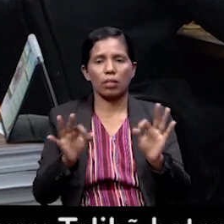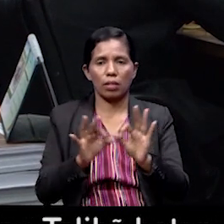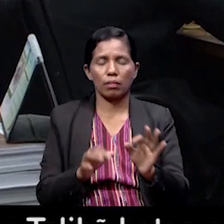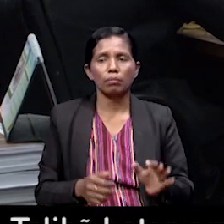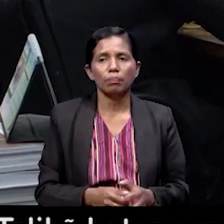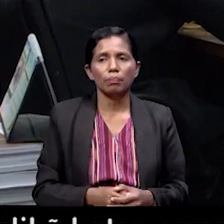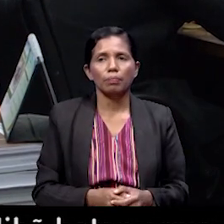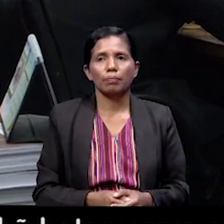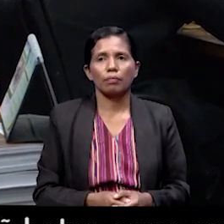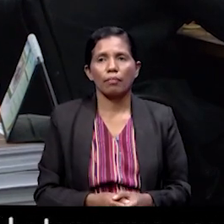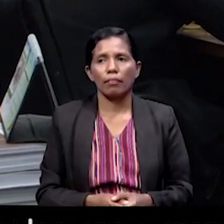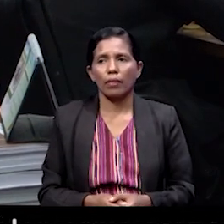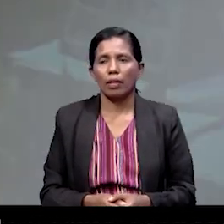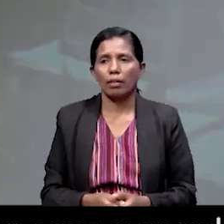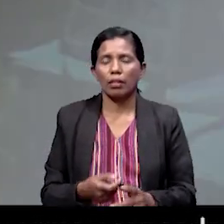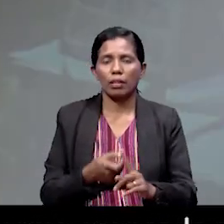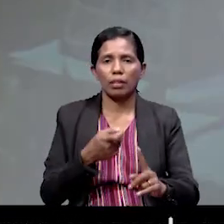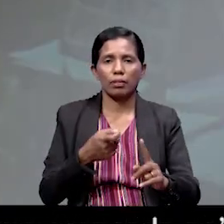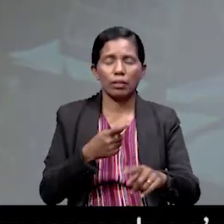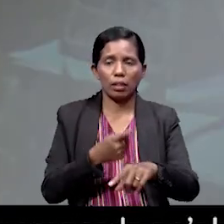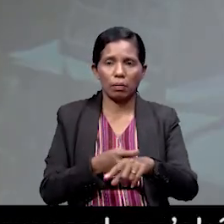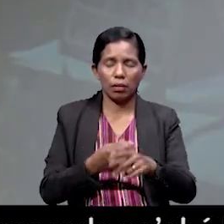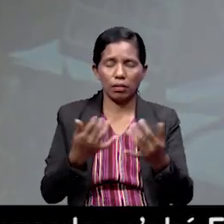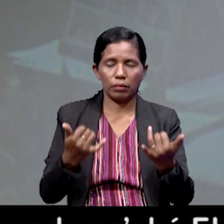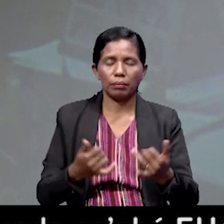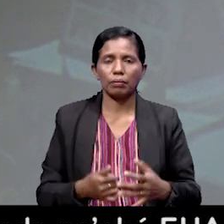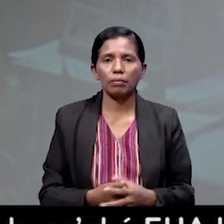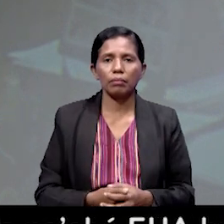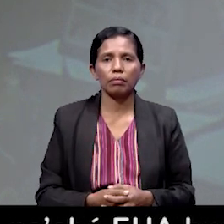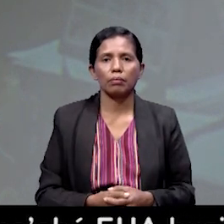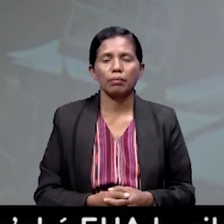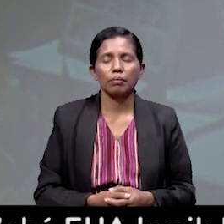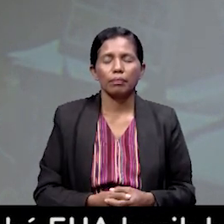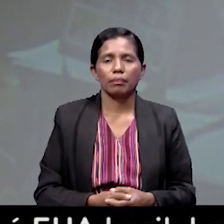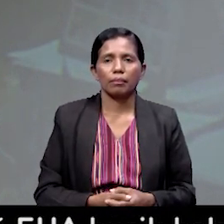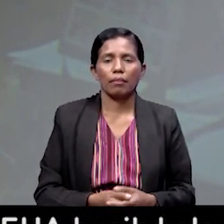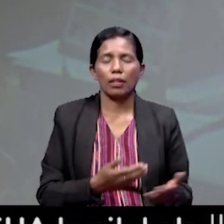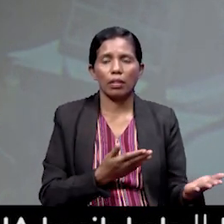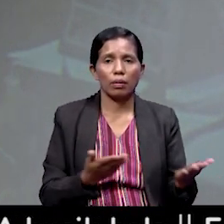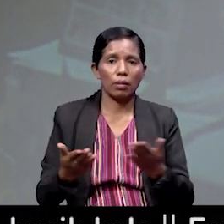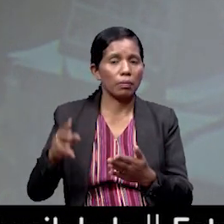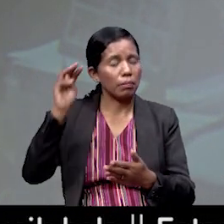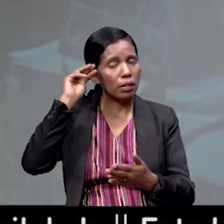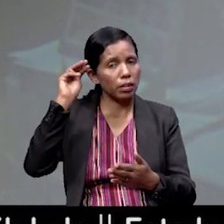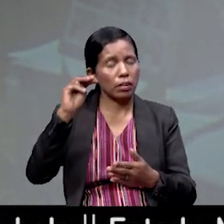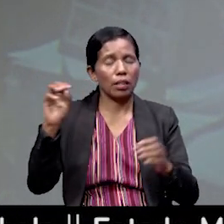o movimento Irané, mas cá lorimos Ministério Siranebe, mas cá